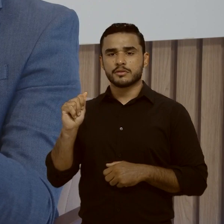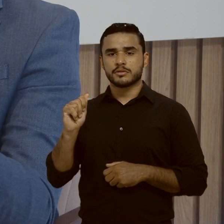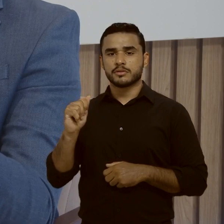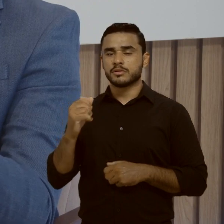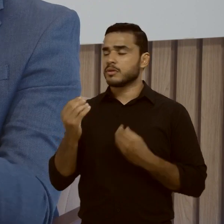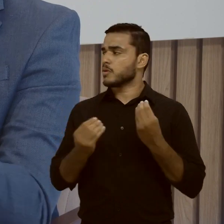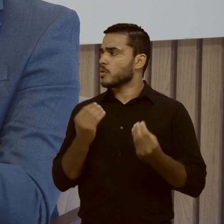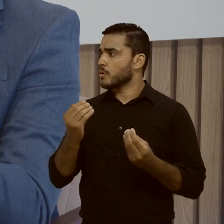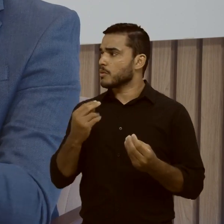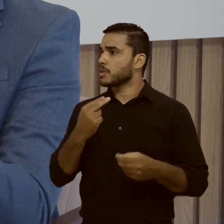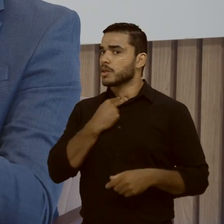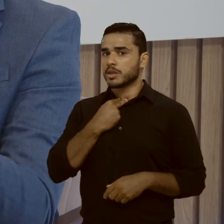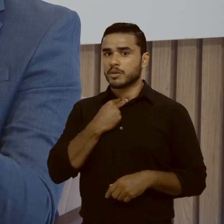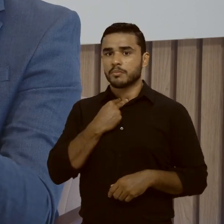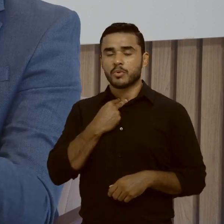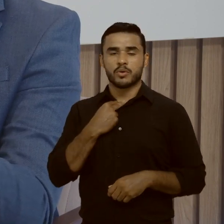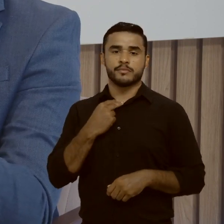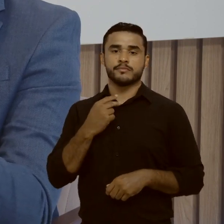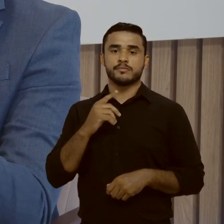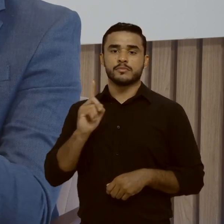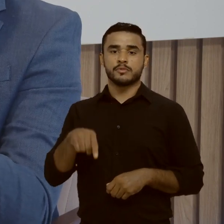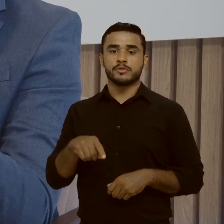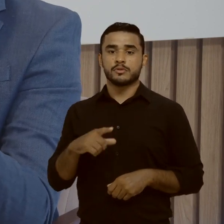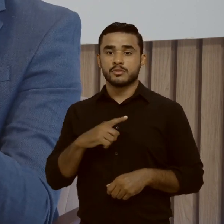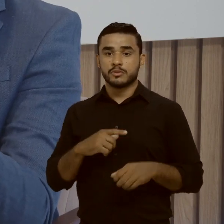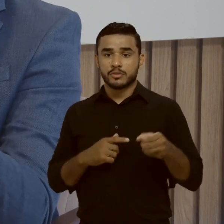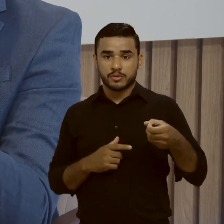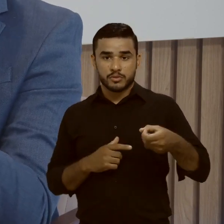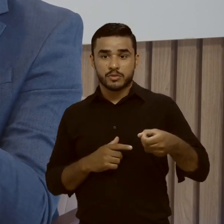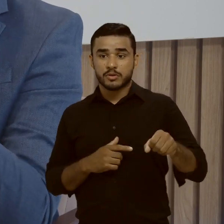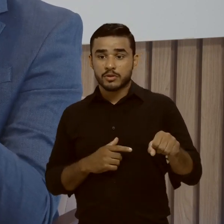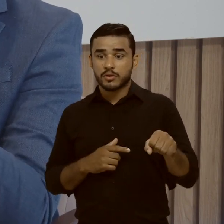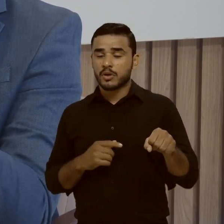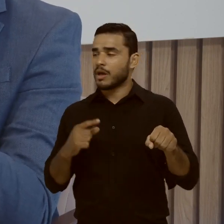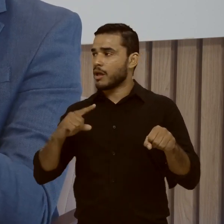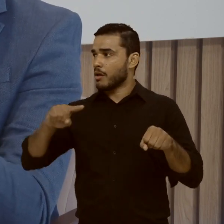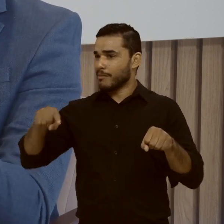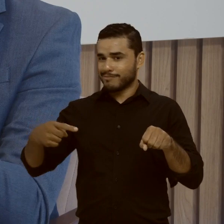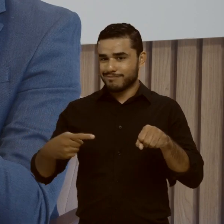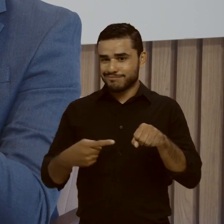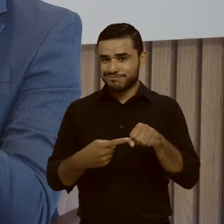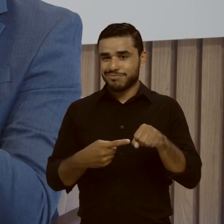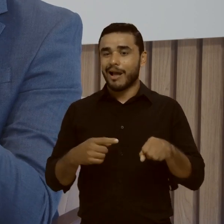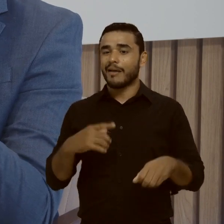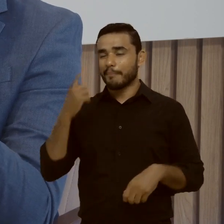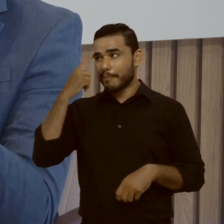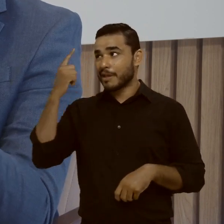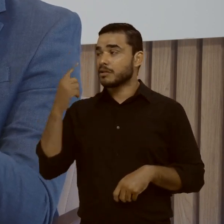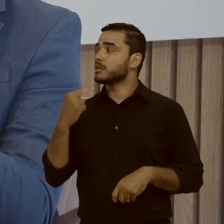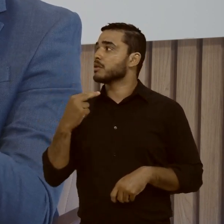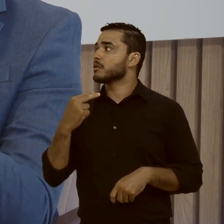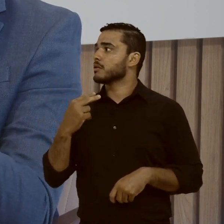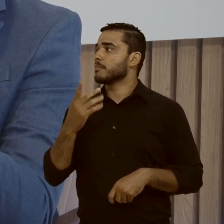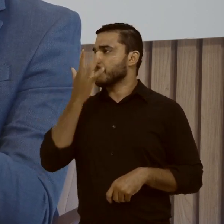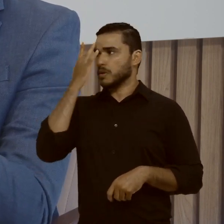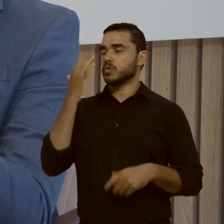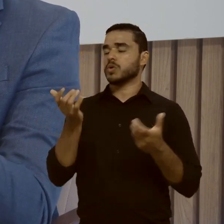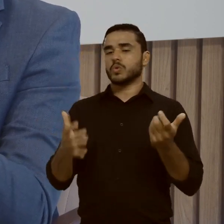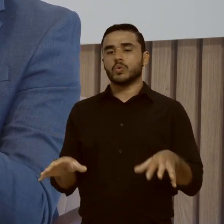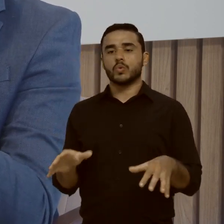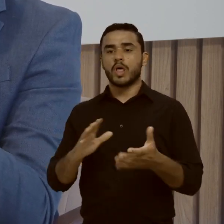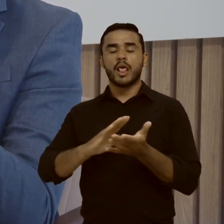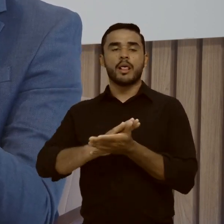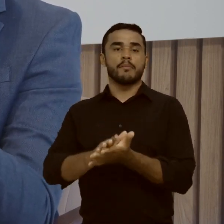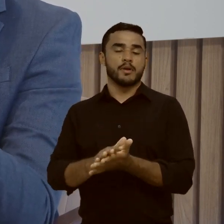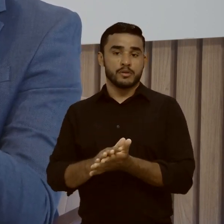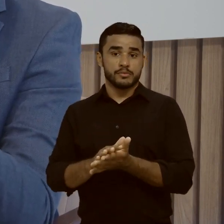exame é realizado, ele é um aparelho que é introduzido no colo, ele tem uma câmera, consegue visualizar toda a luz do intestino. Mas para que a